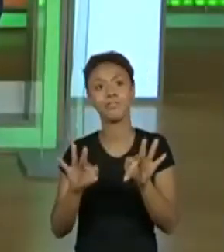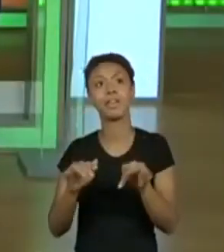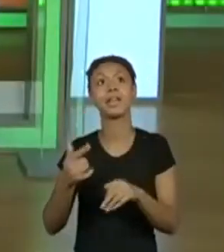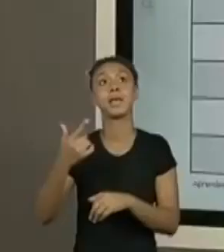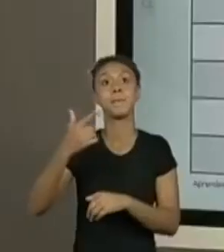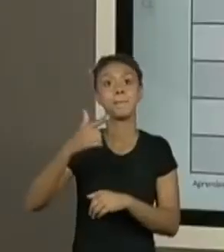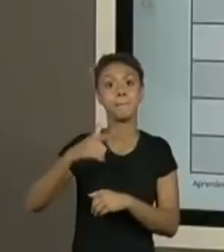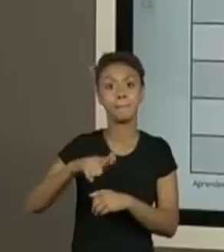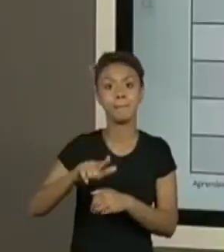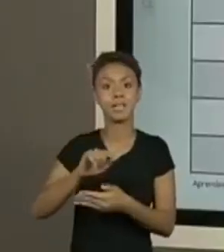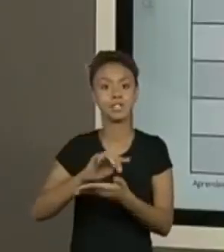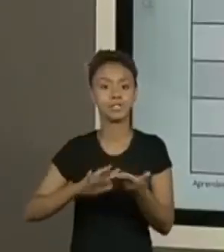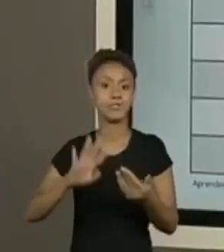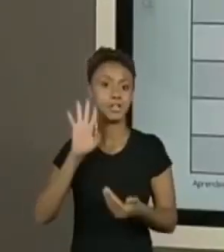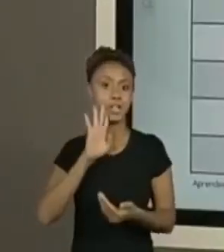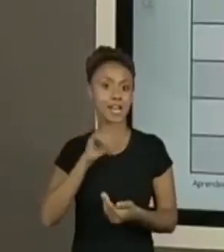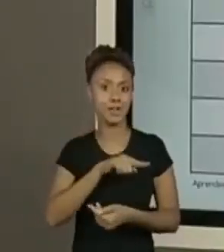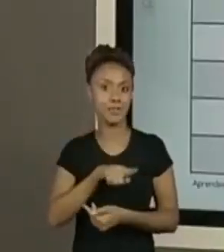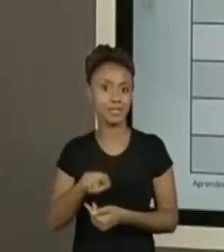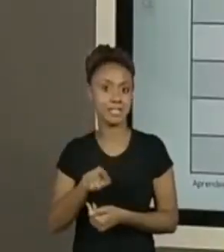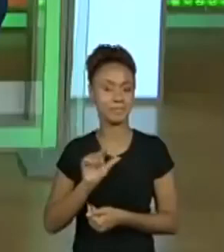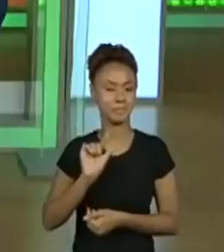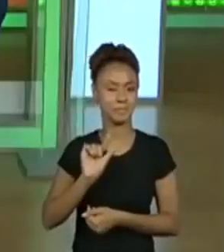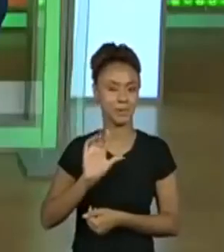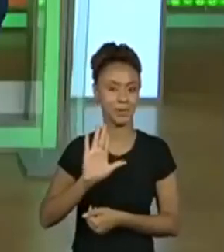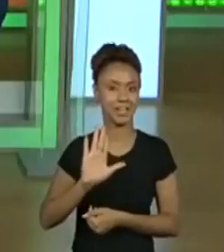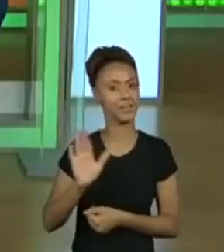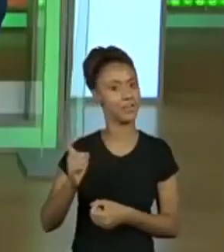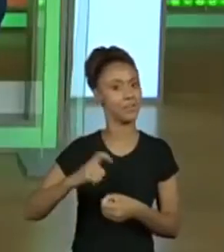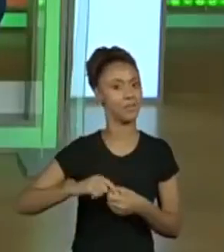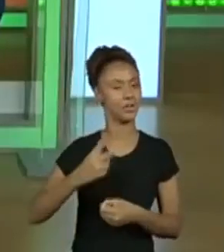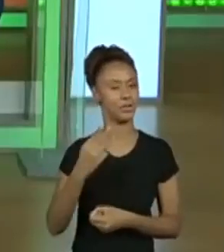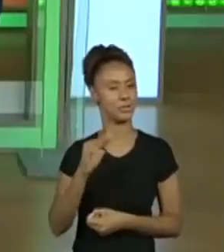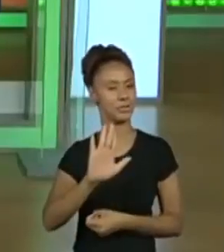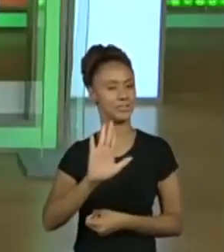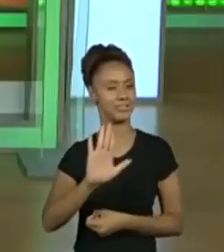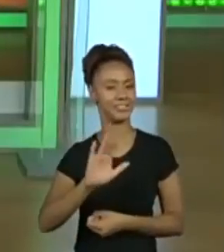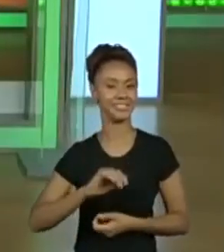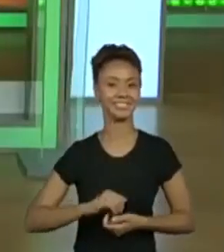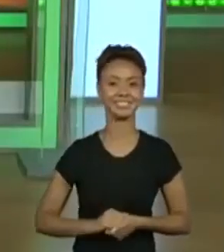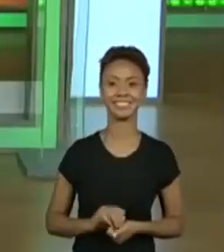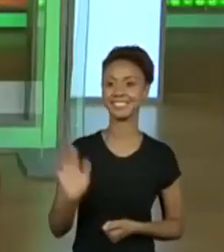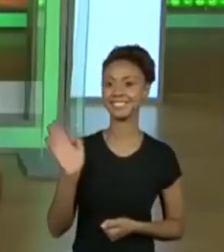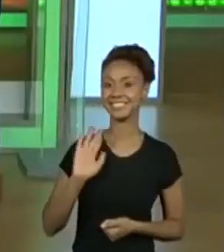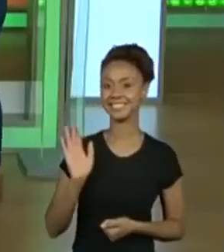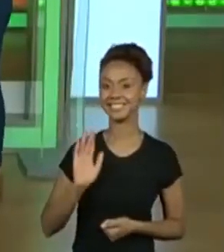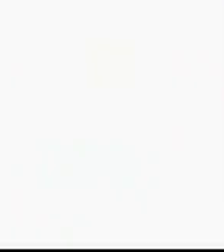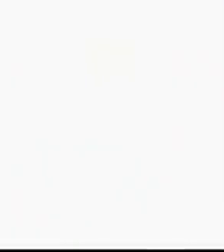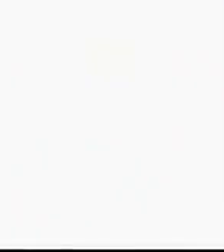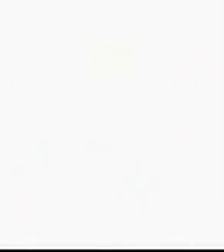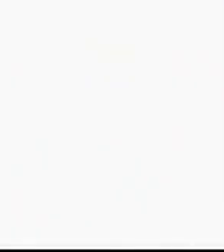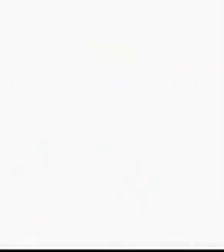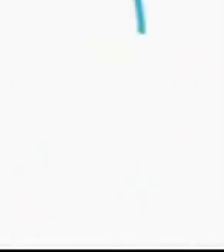trazer uma atividade bem legal para vocês daqui a pouco, tá bom? A gente já volta, 2 minutinhos. Até daqui a pouco. Tchau, tchau.